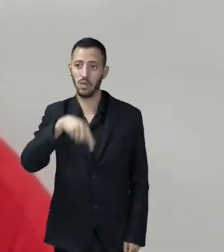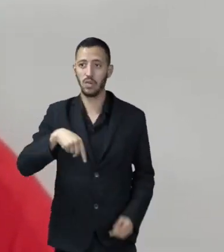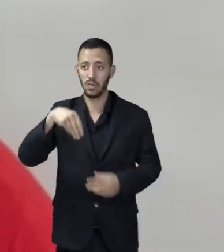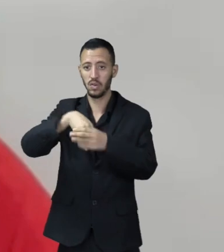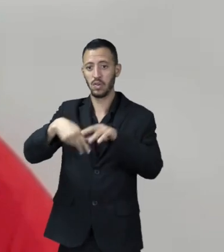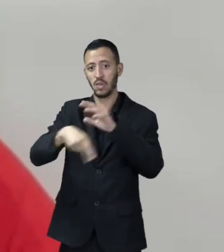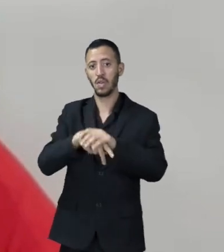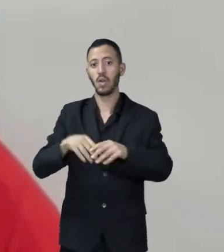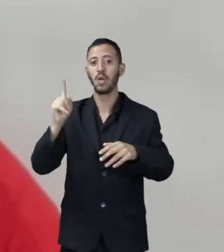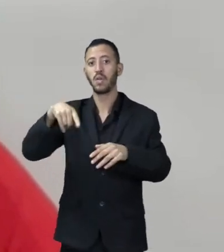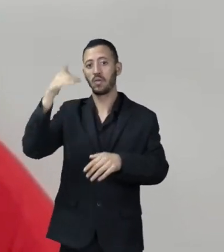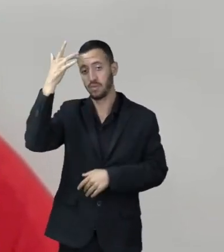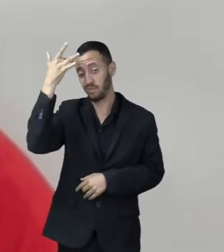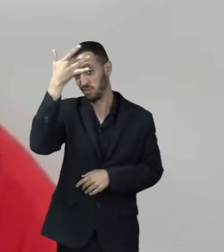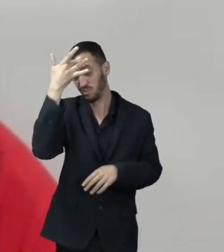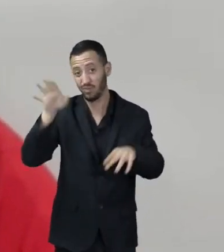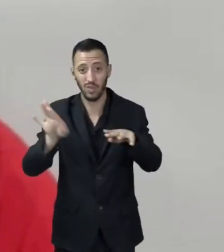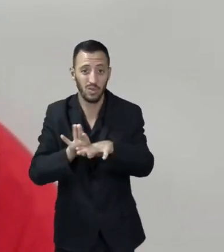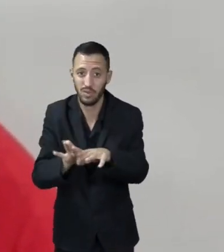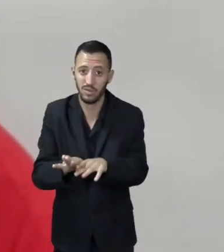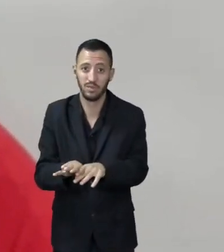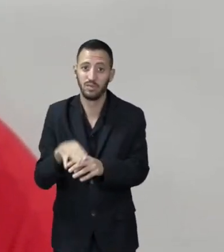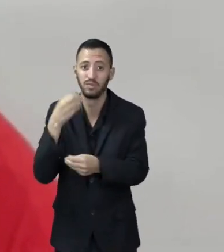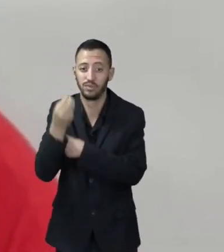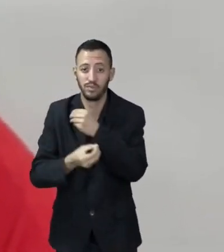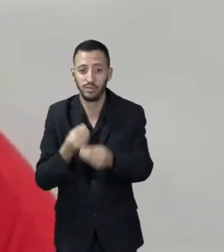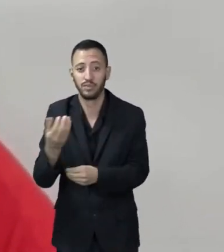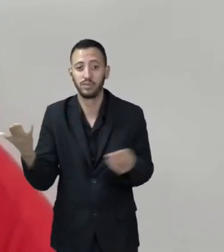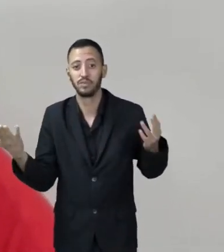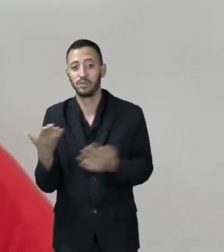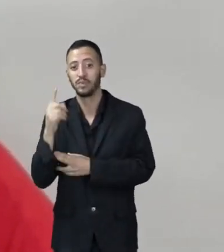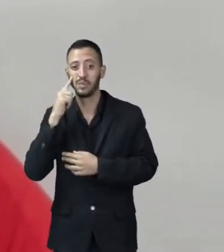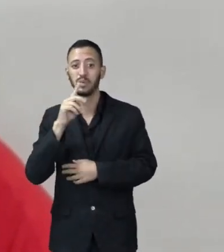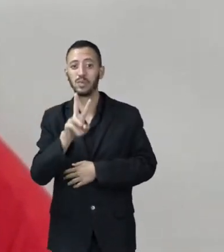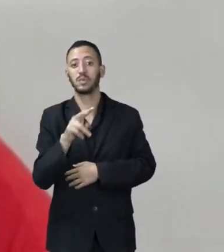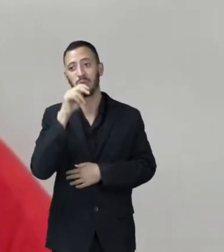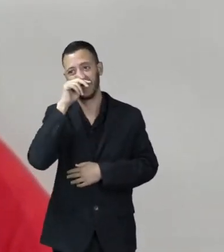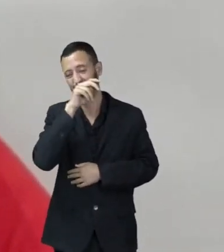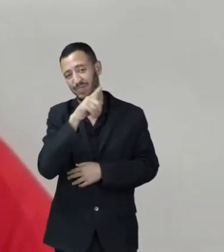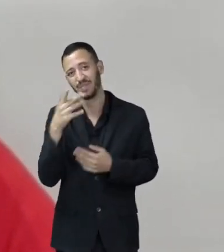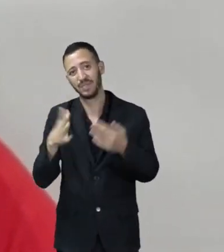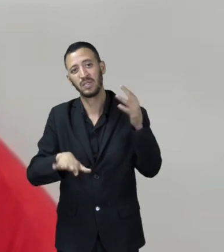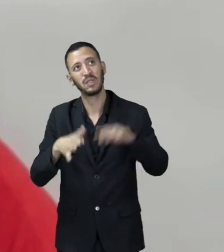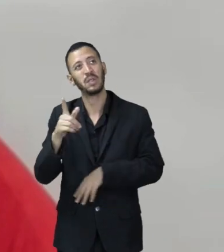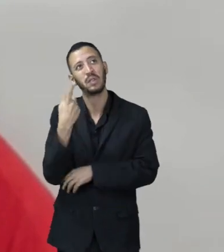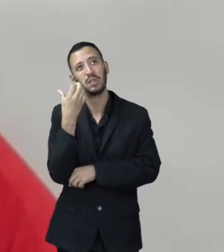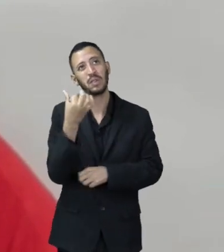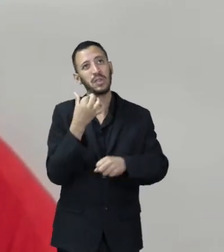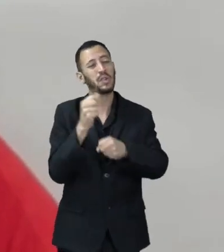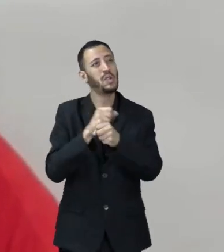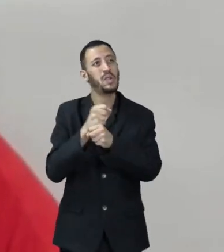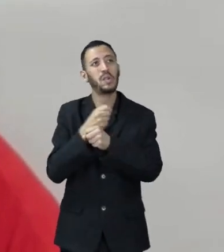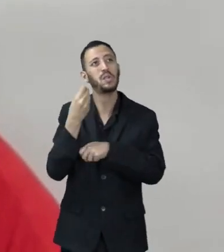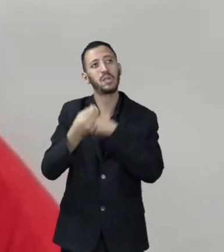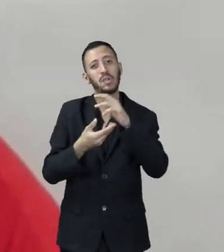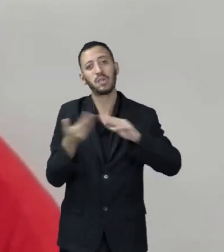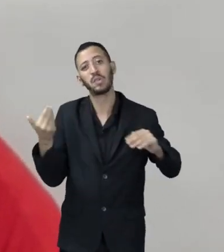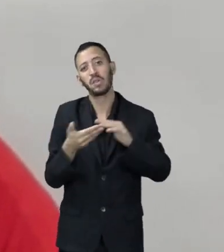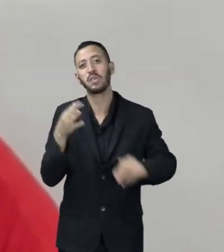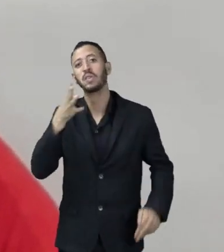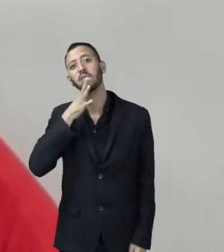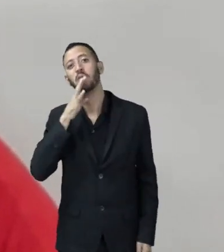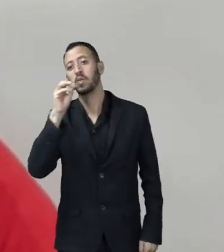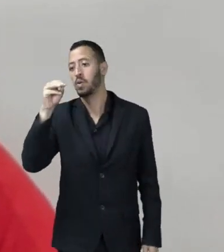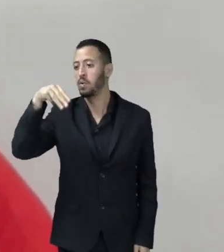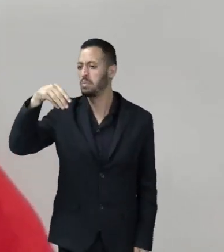de doenças mentais também. Então, um completando 35 anos, o outro praticamente aí com 6 anos, que foi retirado e reconhecido pelo OMS,